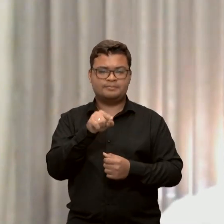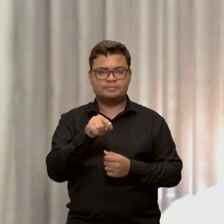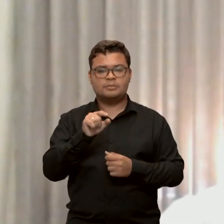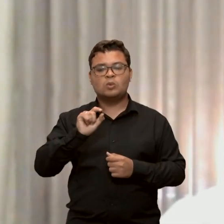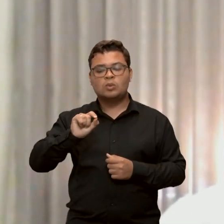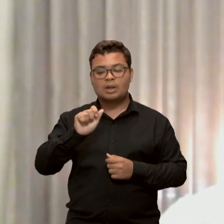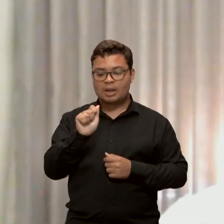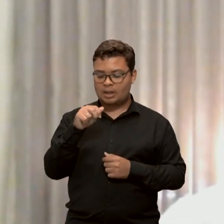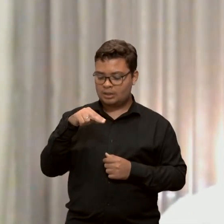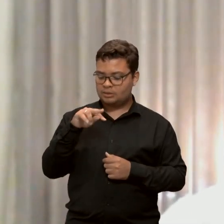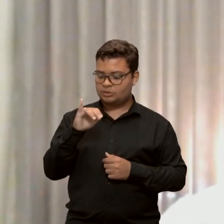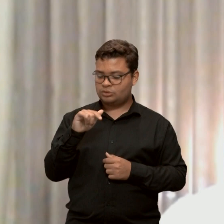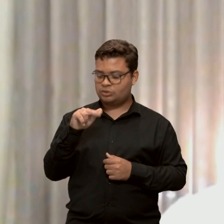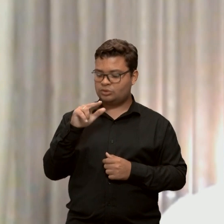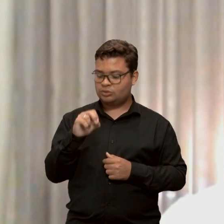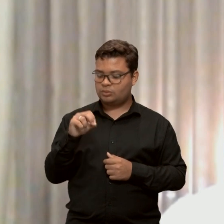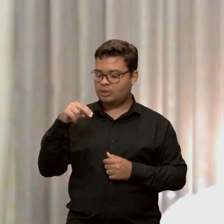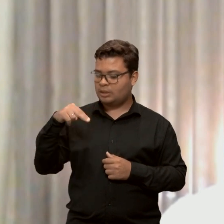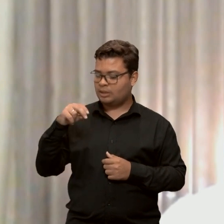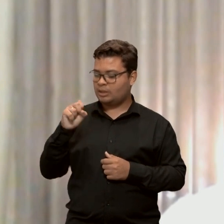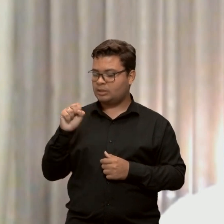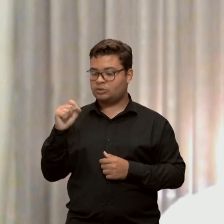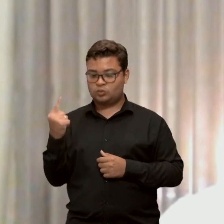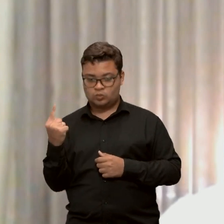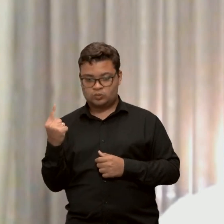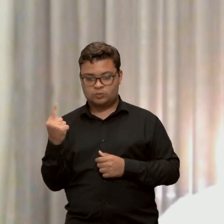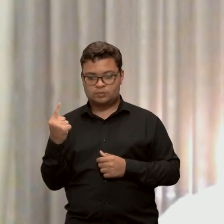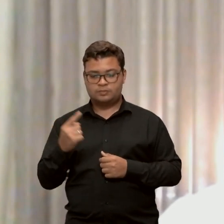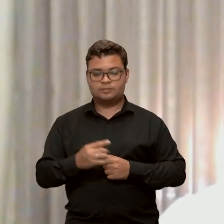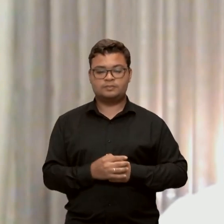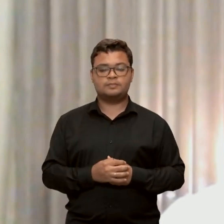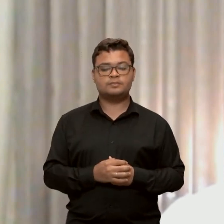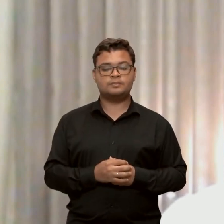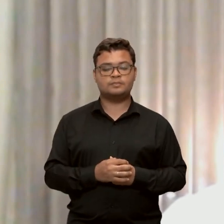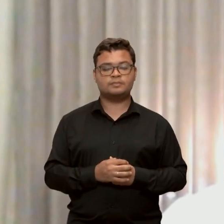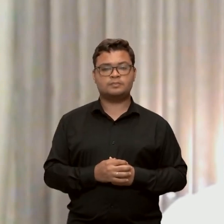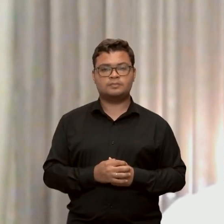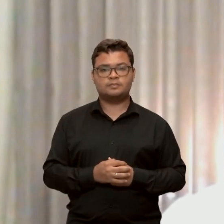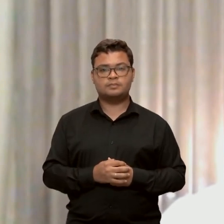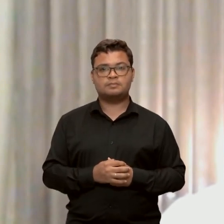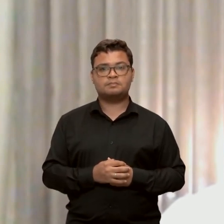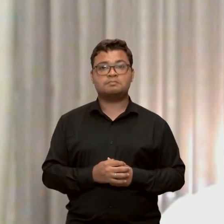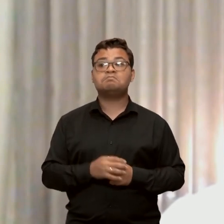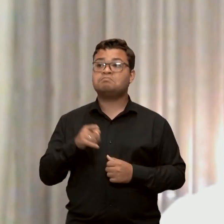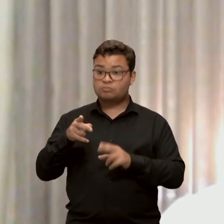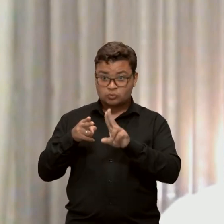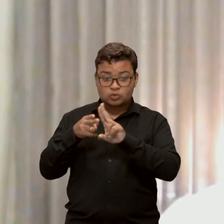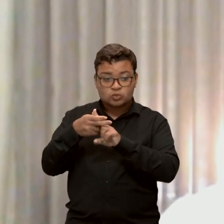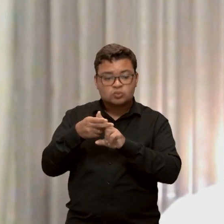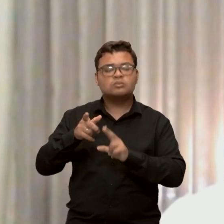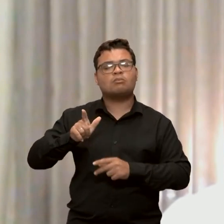misturando. Mas nesses primeiros dias, a gente já consegue fazer uma testagem até o 3º, 5º dia